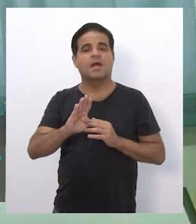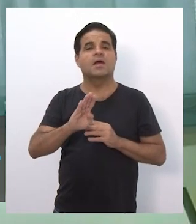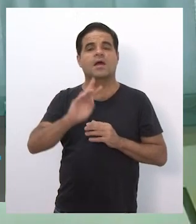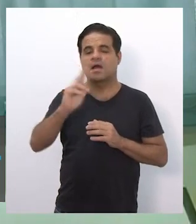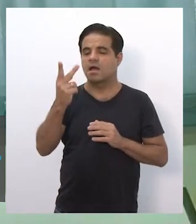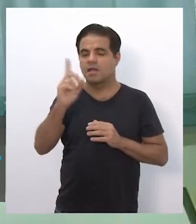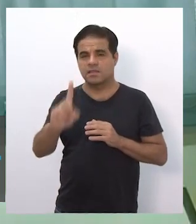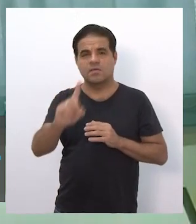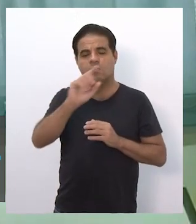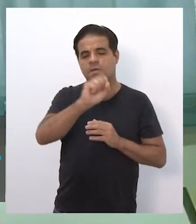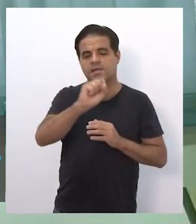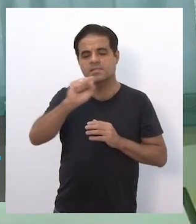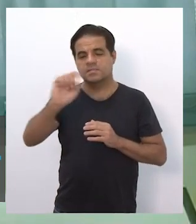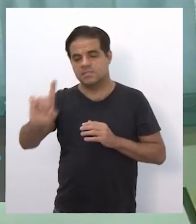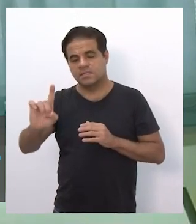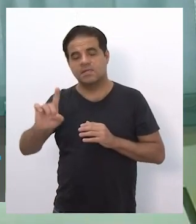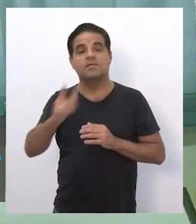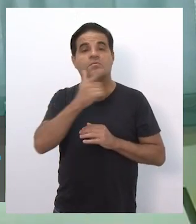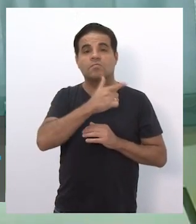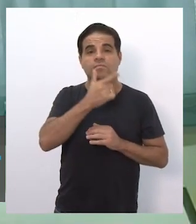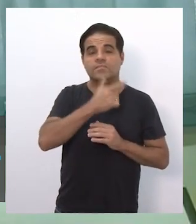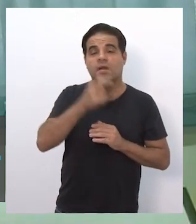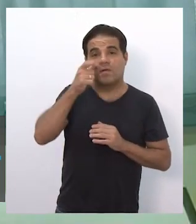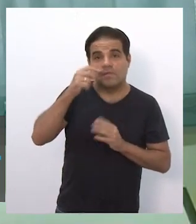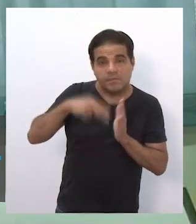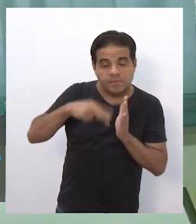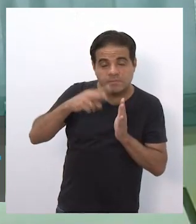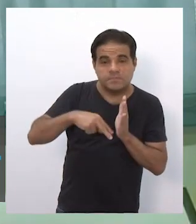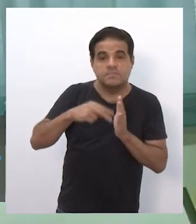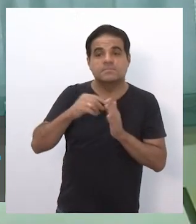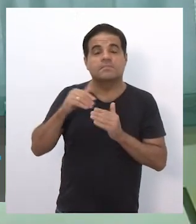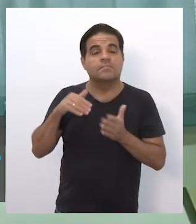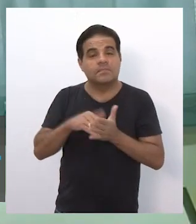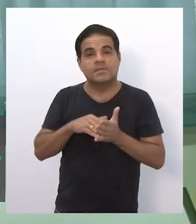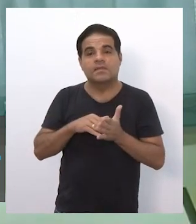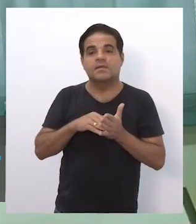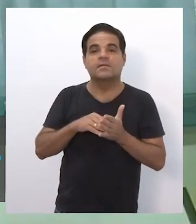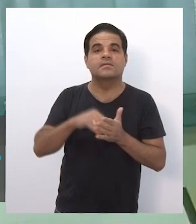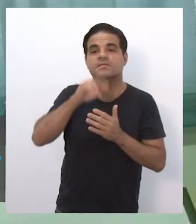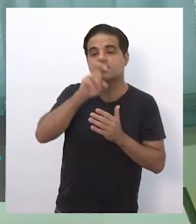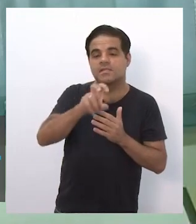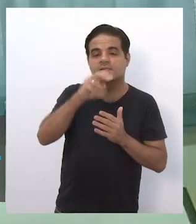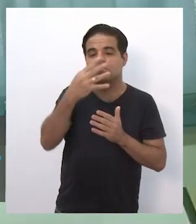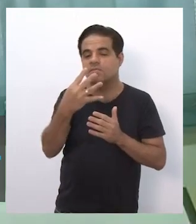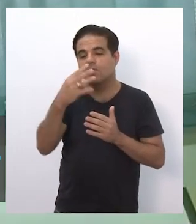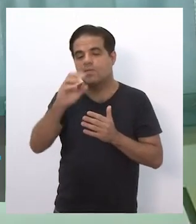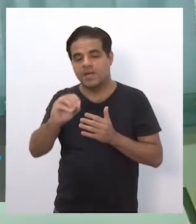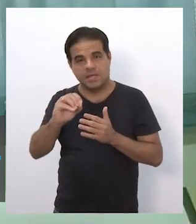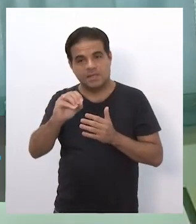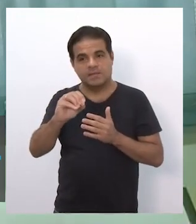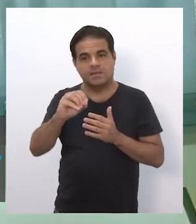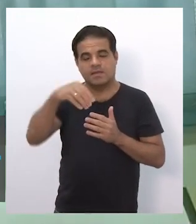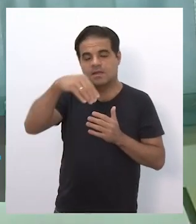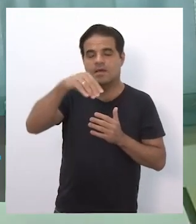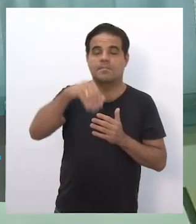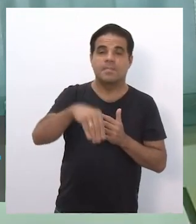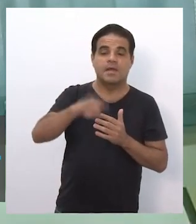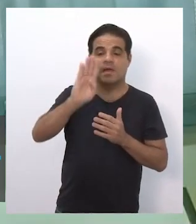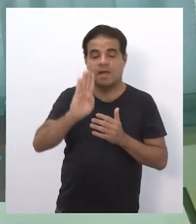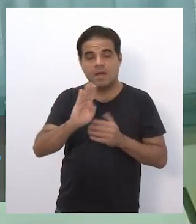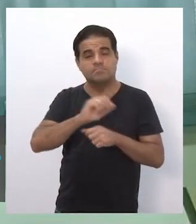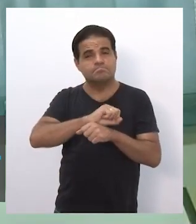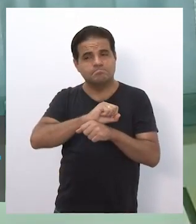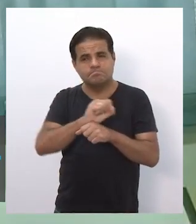caso, o SSD, ele consegue ler até cerca de 540 megas por segundo, ou seja,